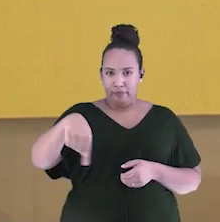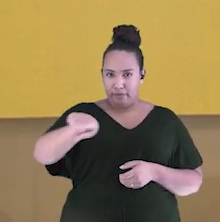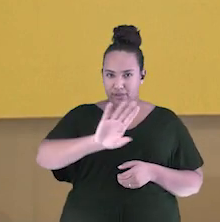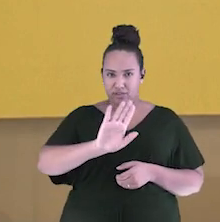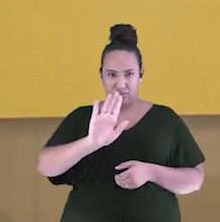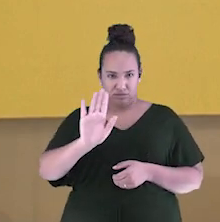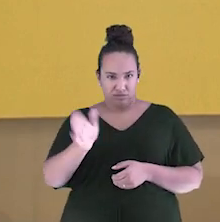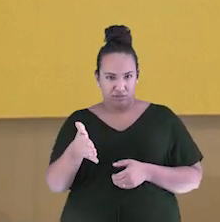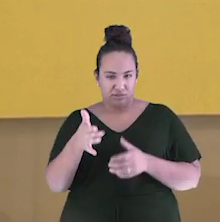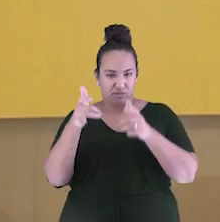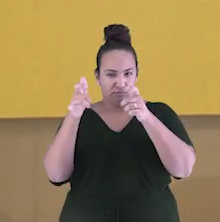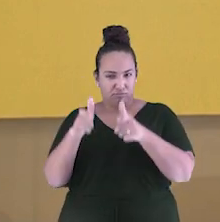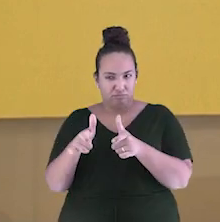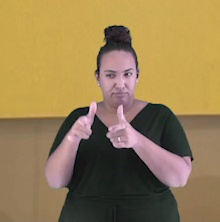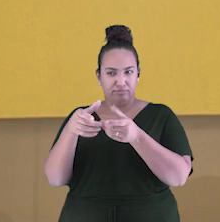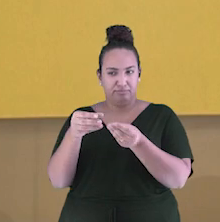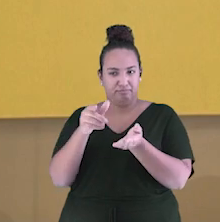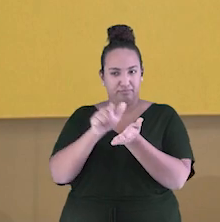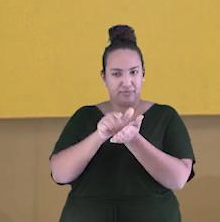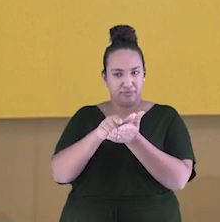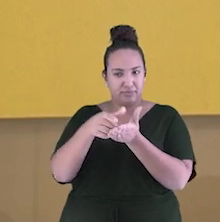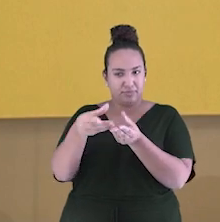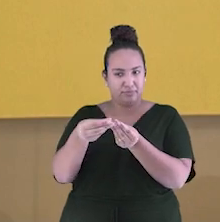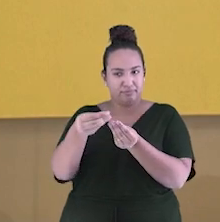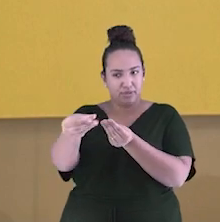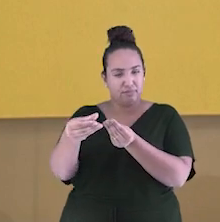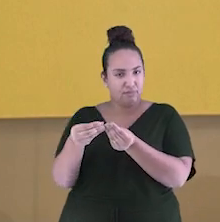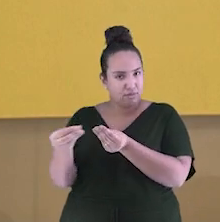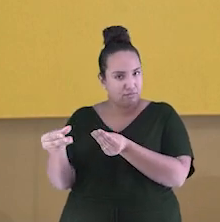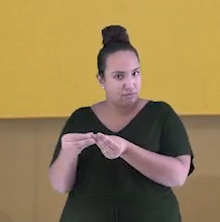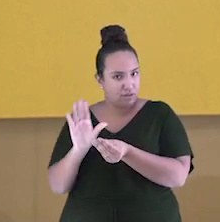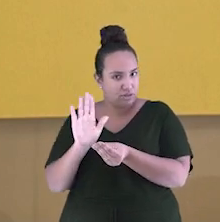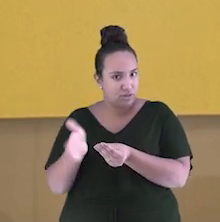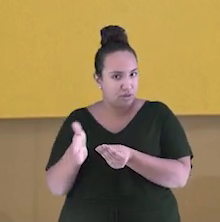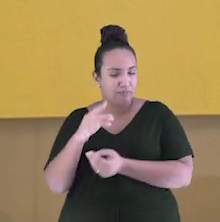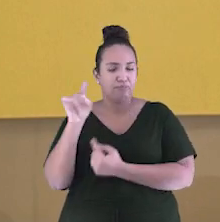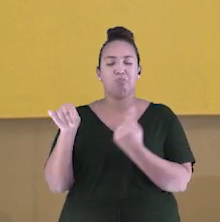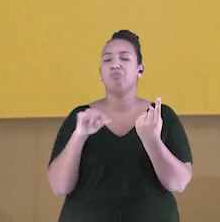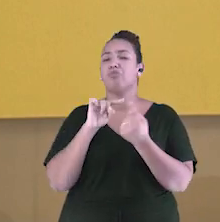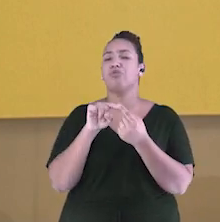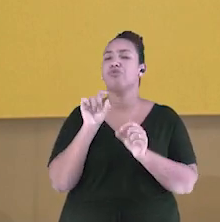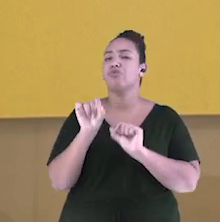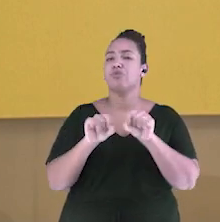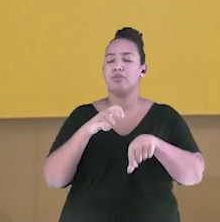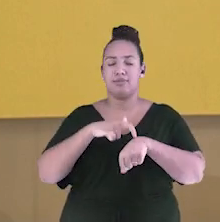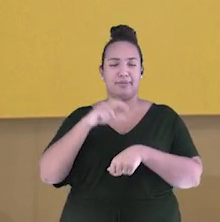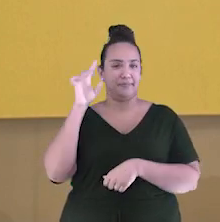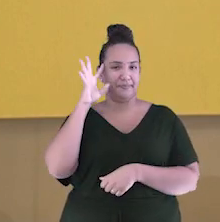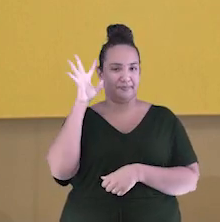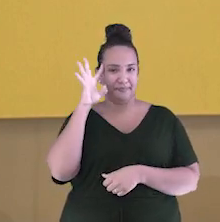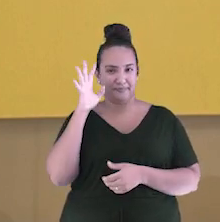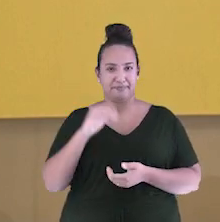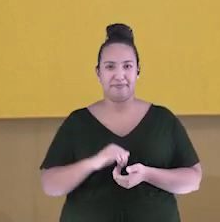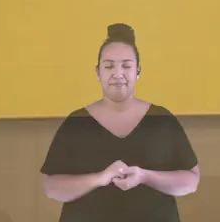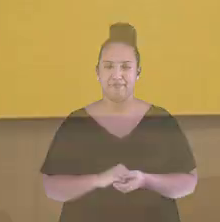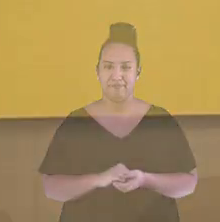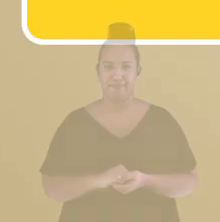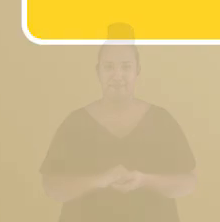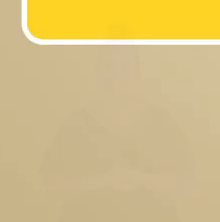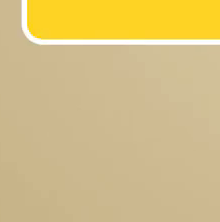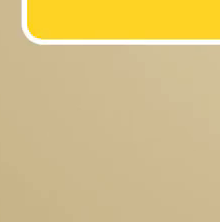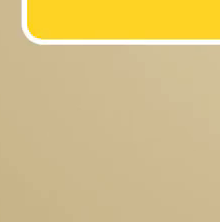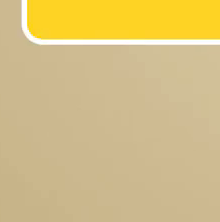Vocês já receberam em algum lugar? Qual a finalidade disso? Um tempinho para vocês